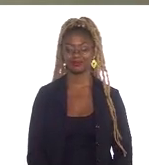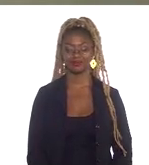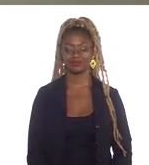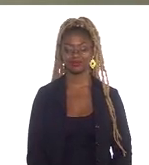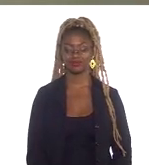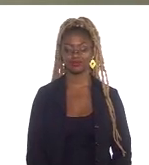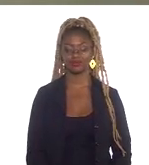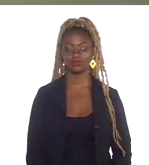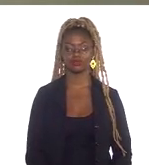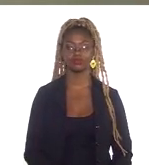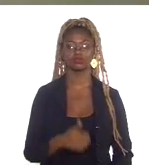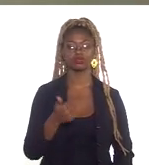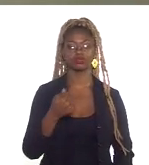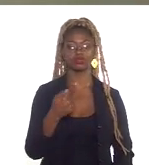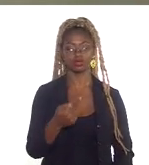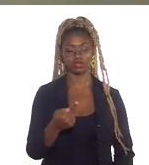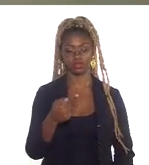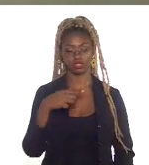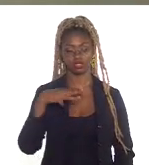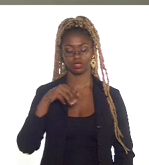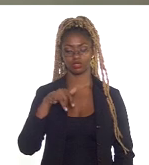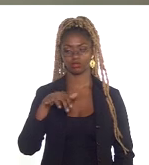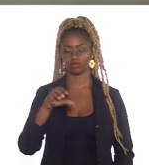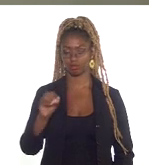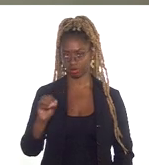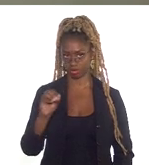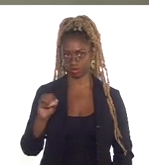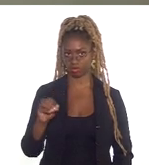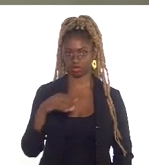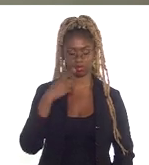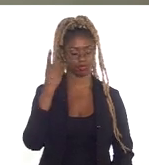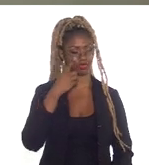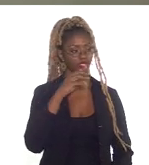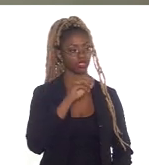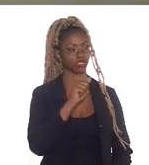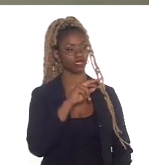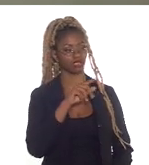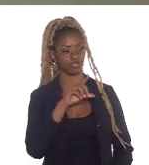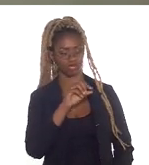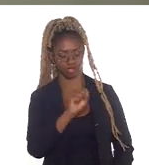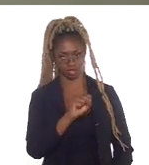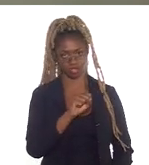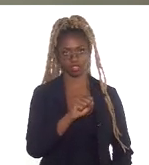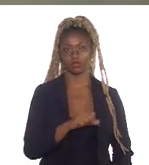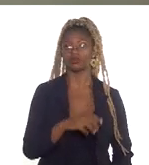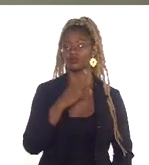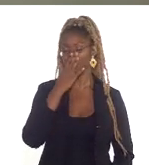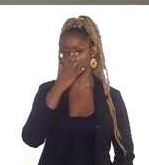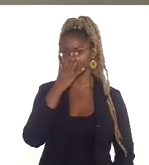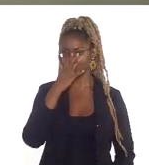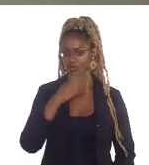No dia 17 de maio, deputado Carlos Macedo e Noel de Carvalho,